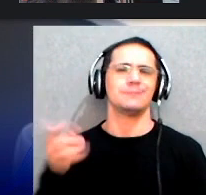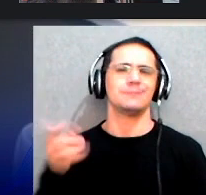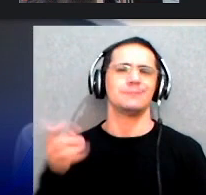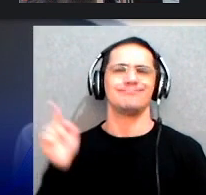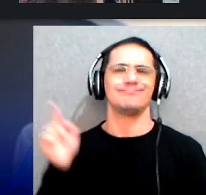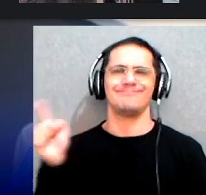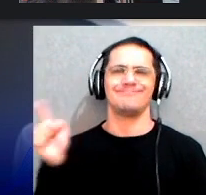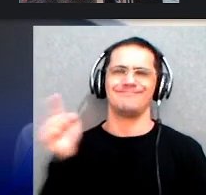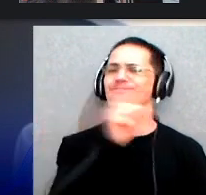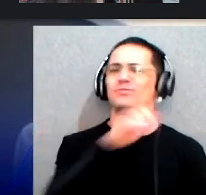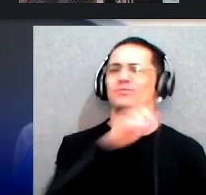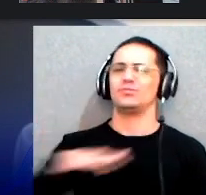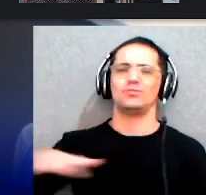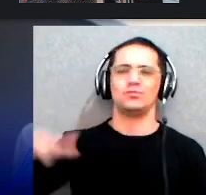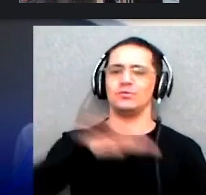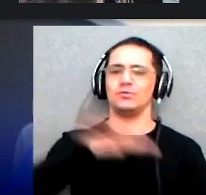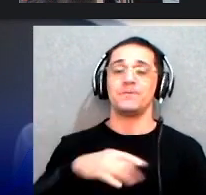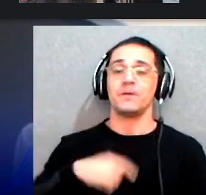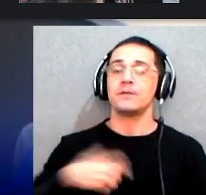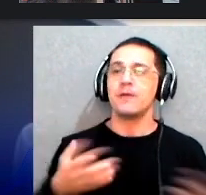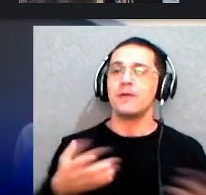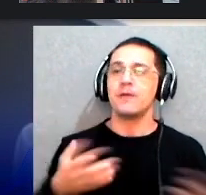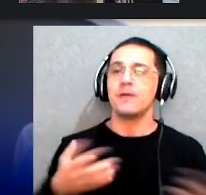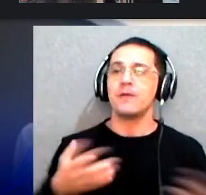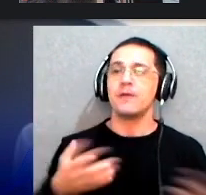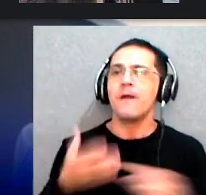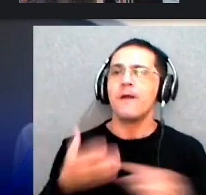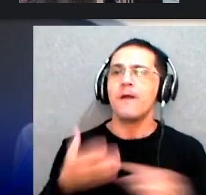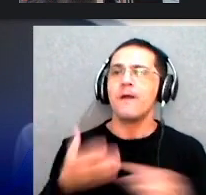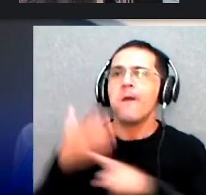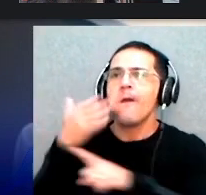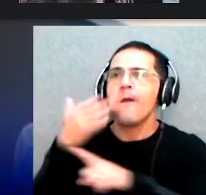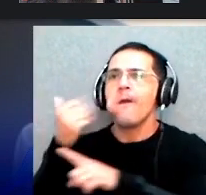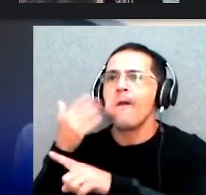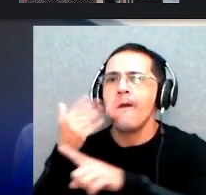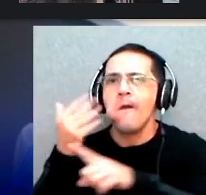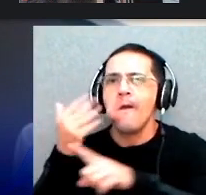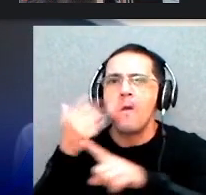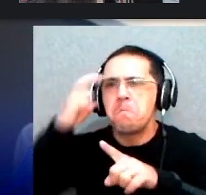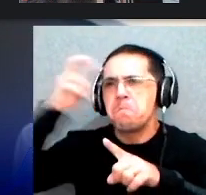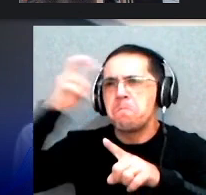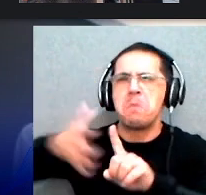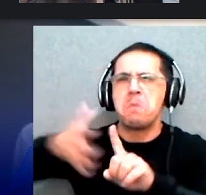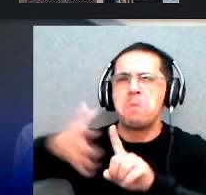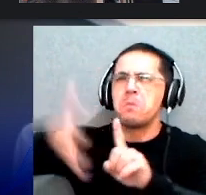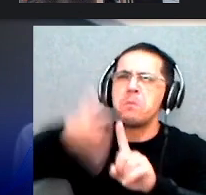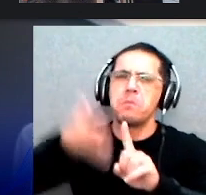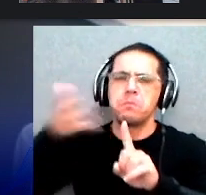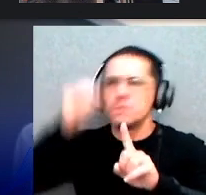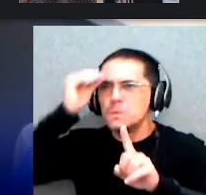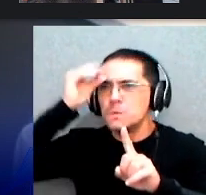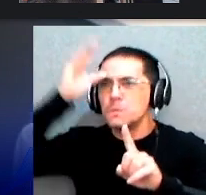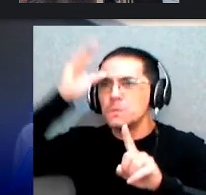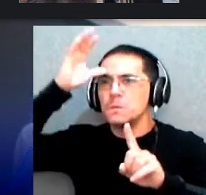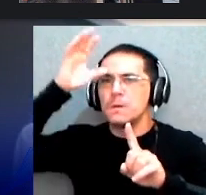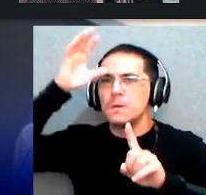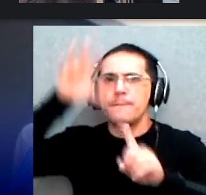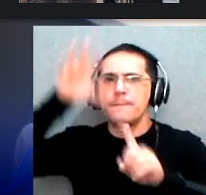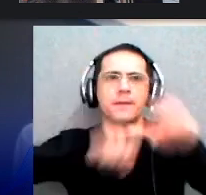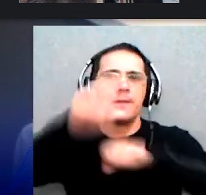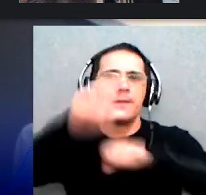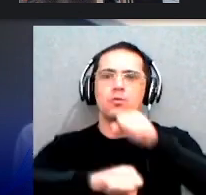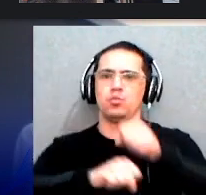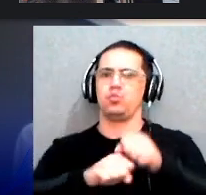tenta sugar ao máximo a sabedoria desses palestrantes de hoje, porque são referência para a advocacia,